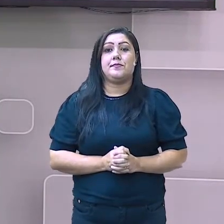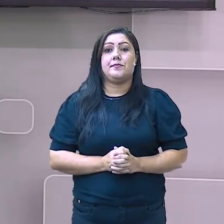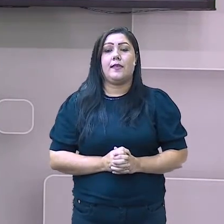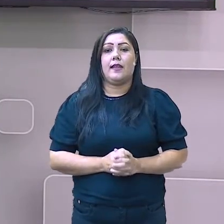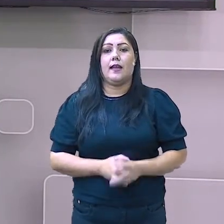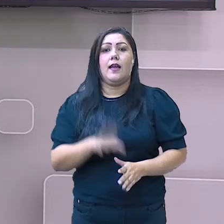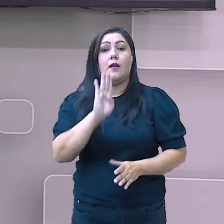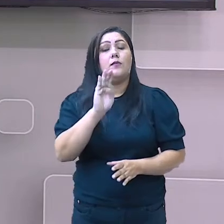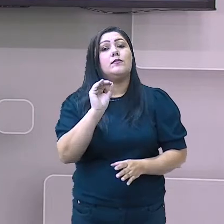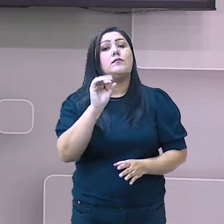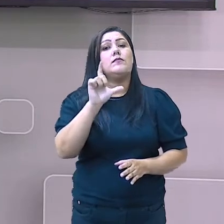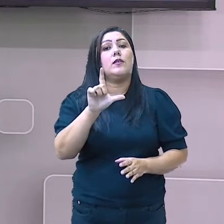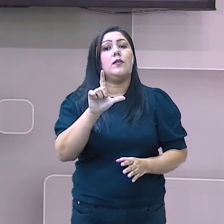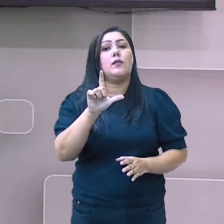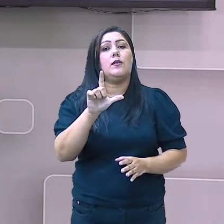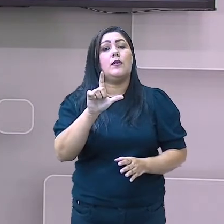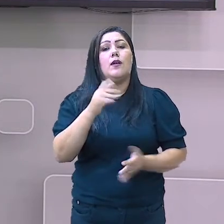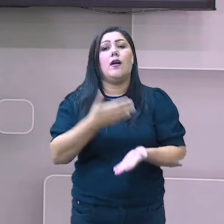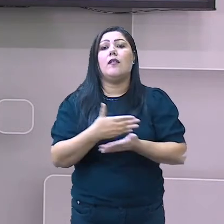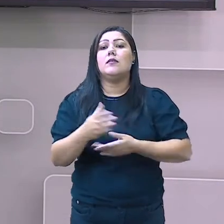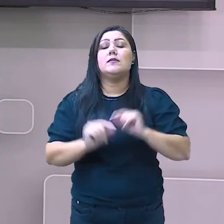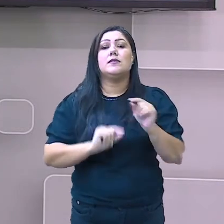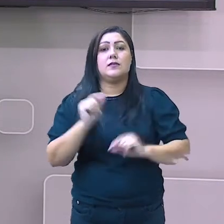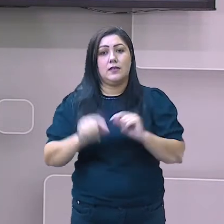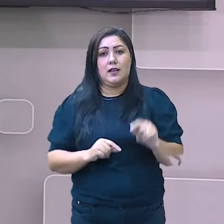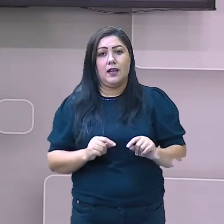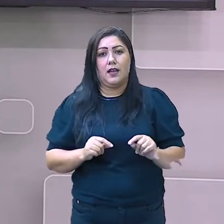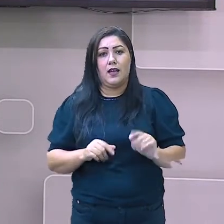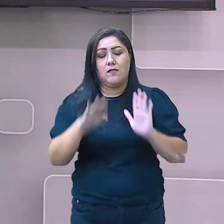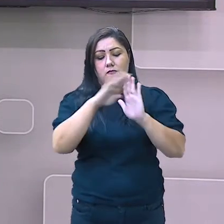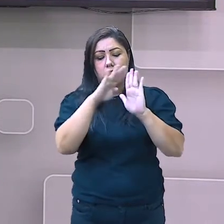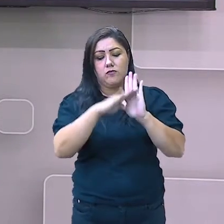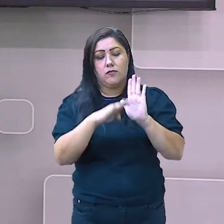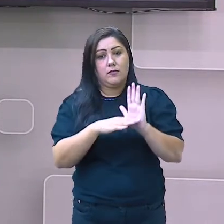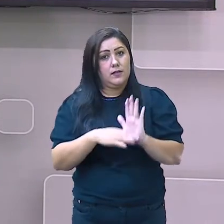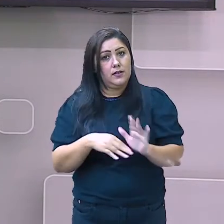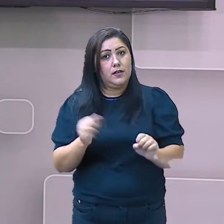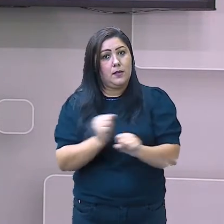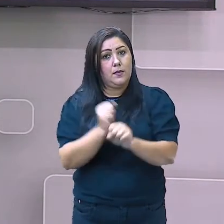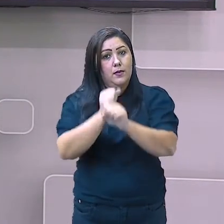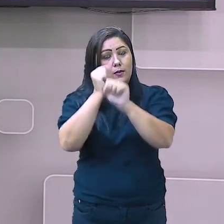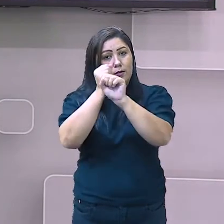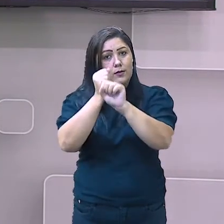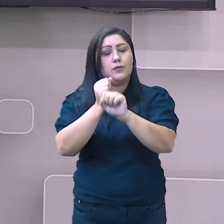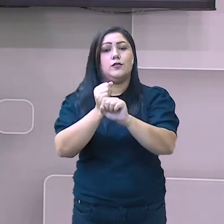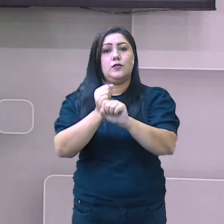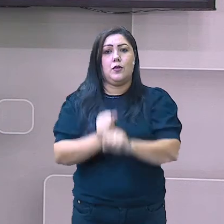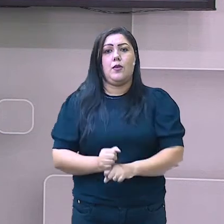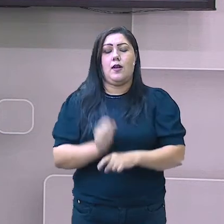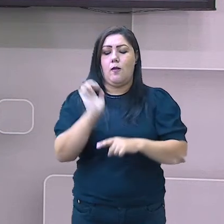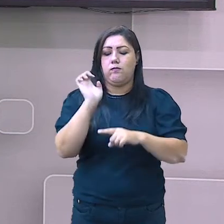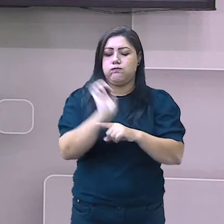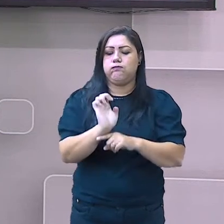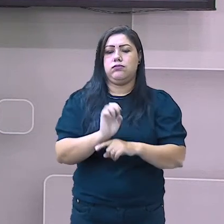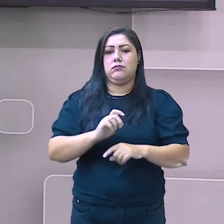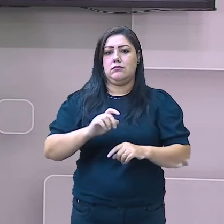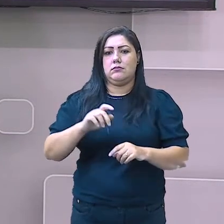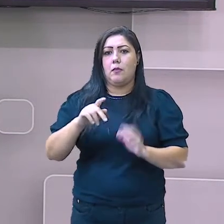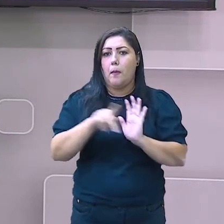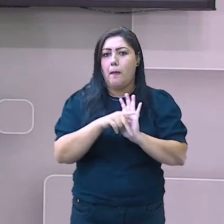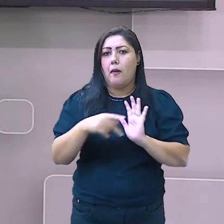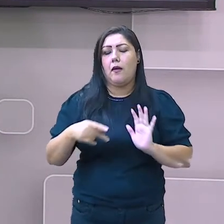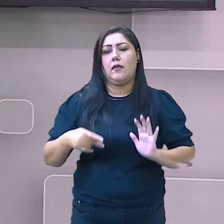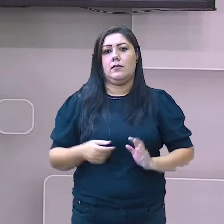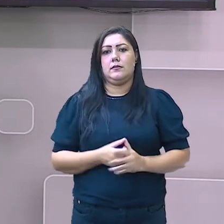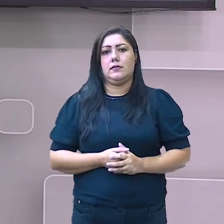Os bolcheviques iniciaram as medidas para a construção do Estado soviético. A realização da Assembleia Constituinte